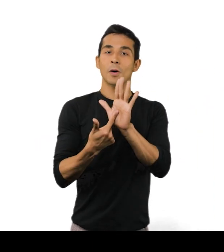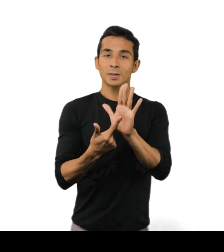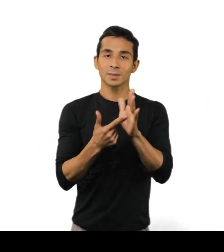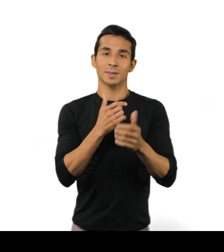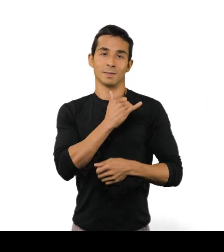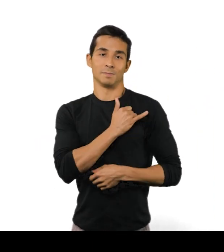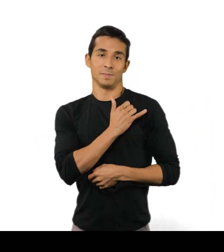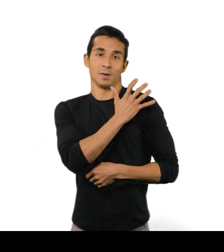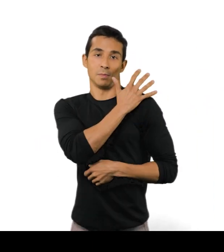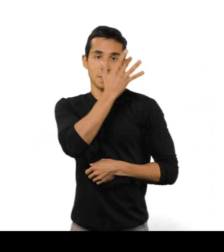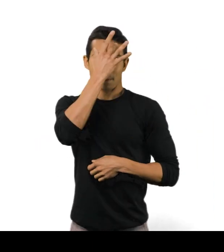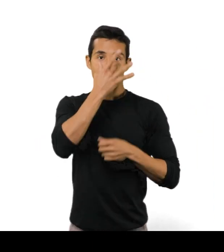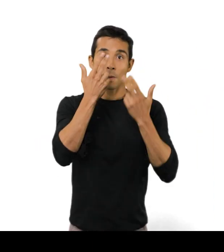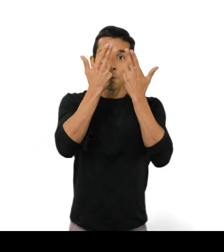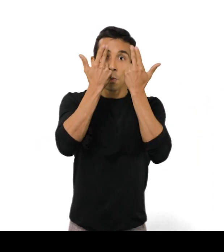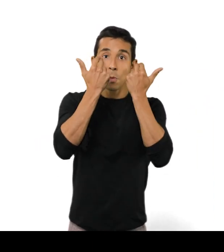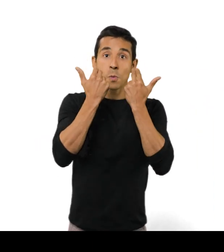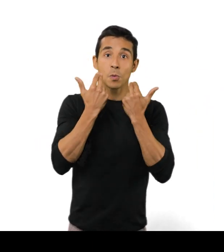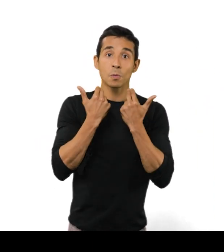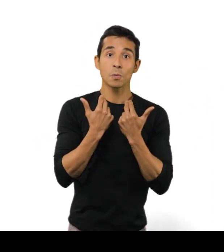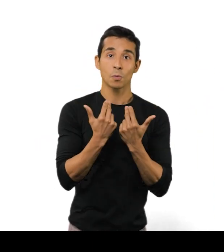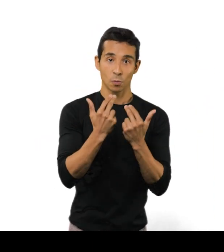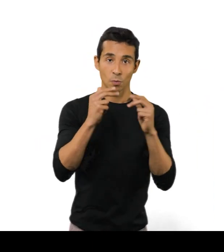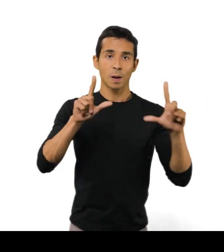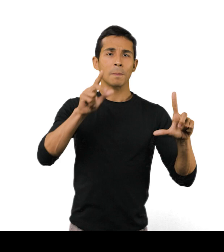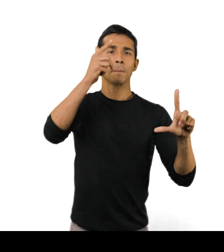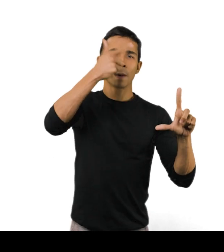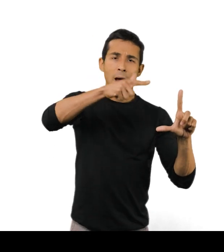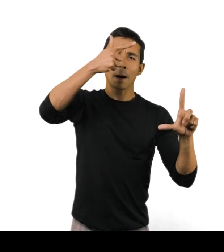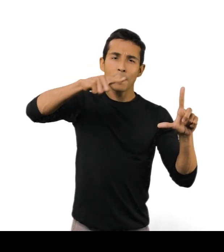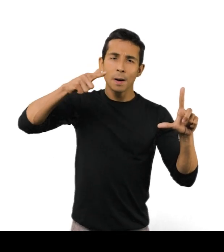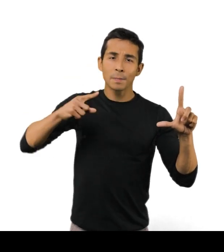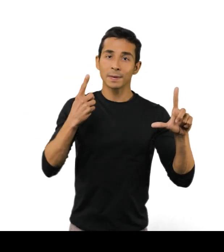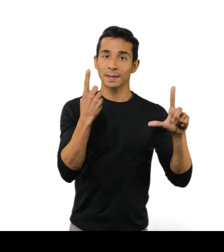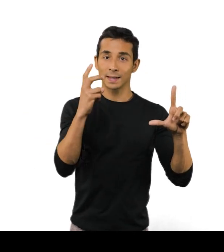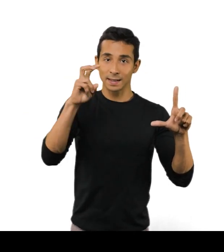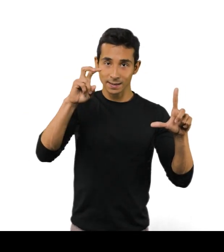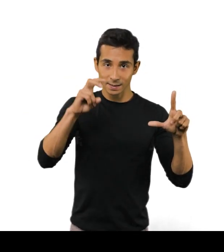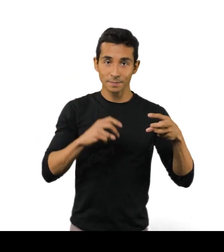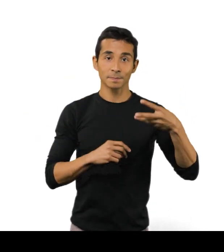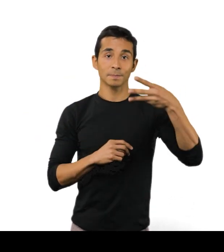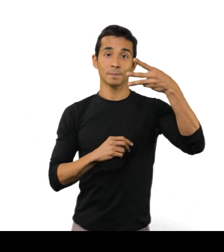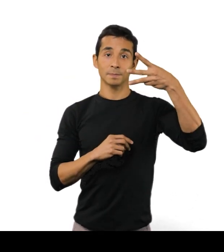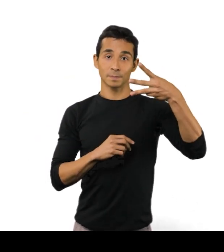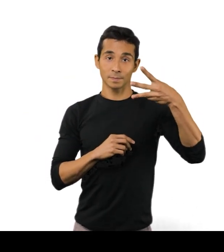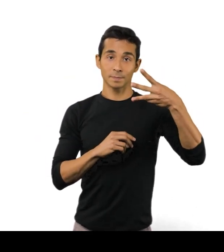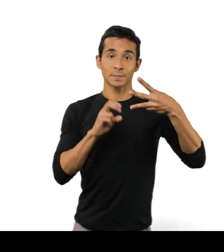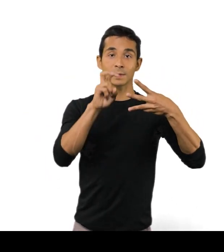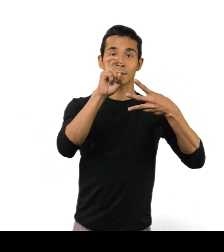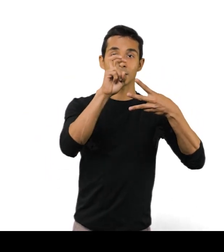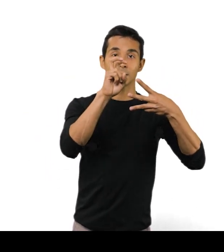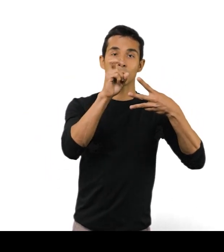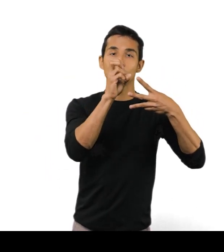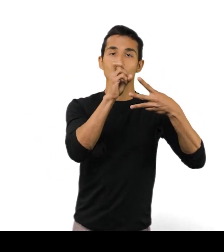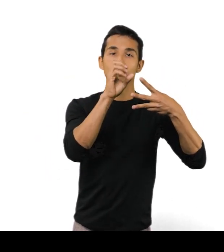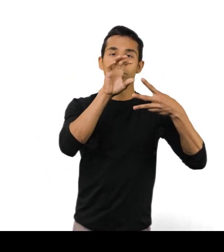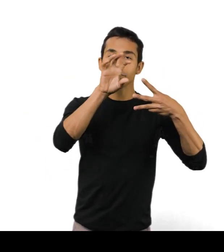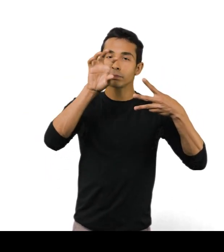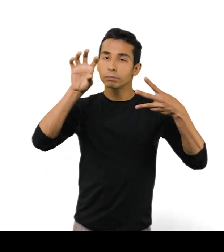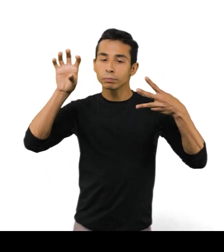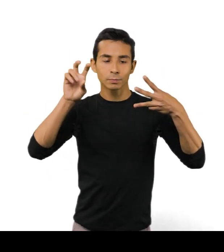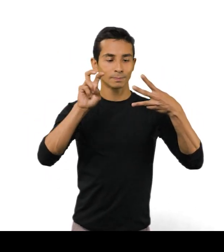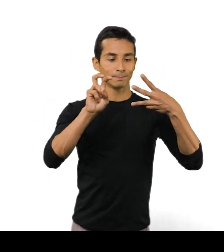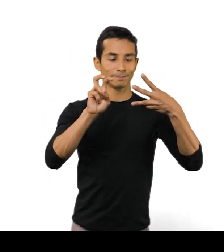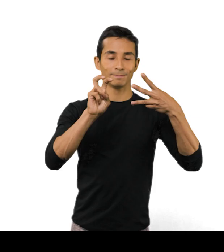mostra a pintura facial Yanomami aplicada 15 vezes sobre o papel, alinhadas em 3 linhas e